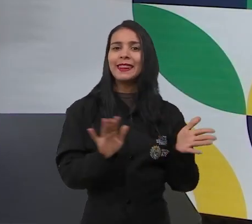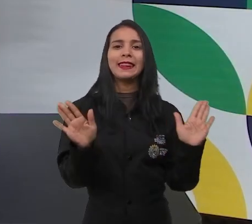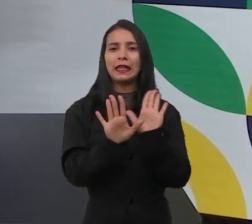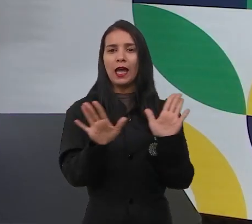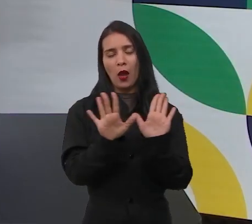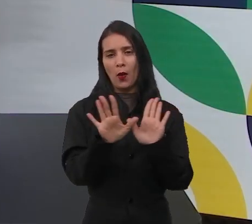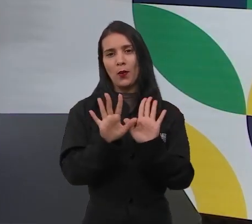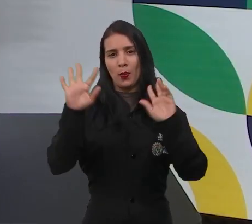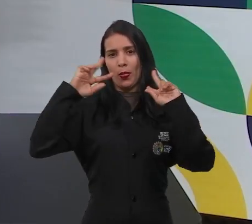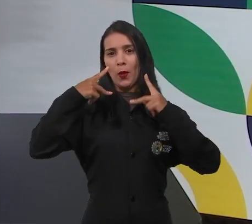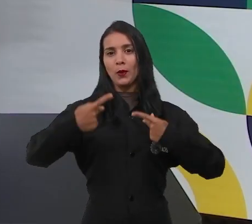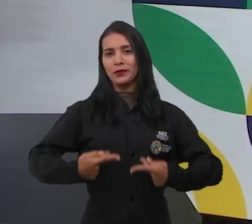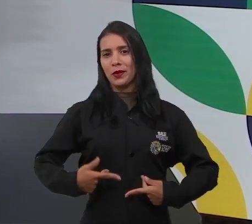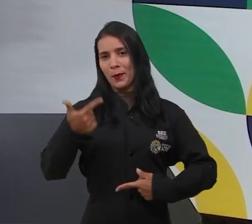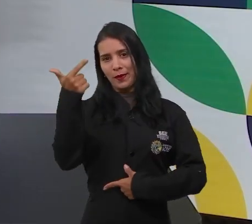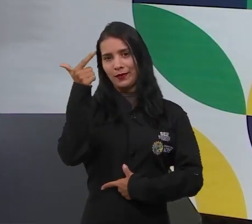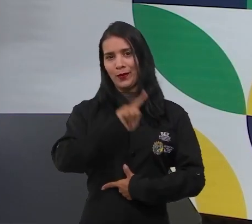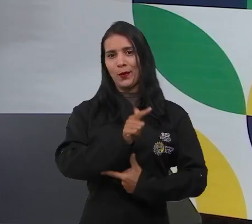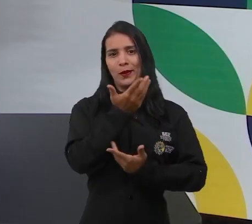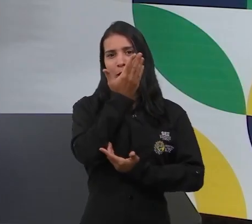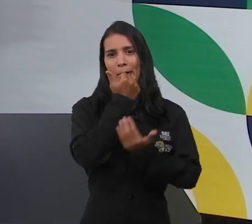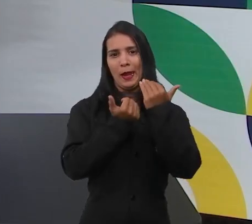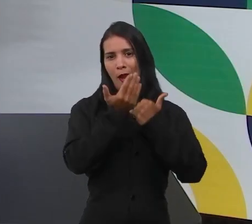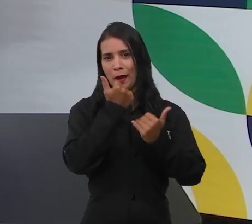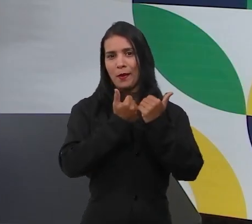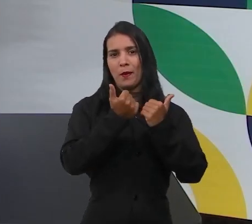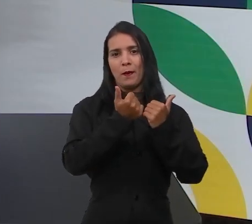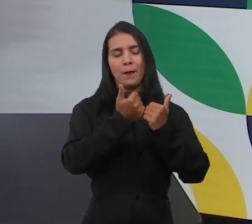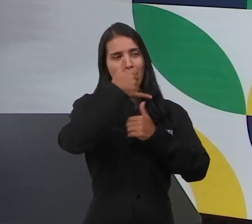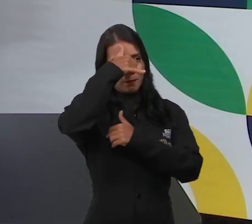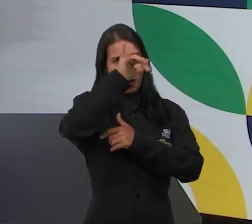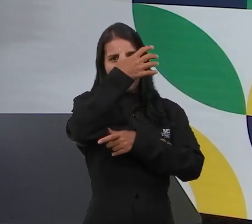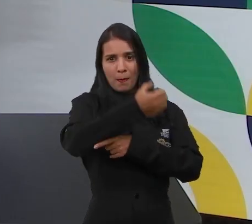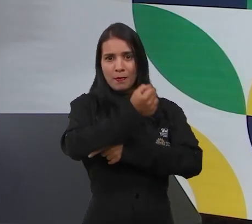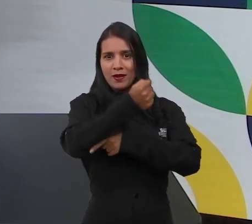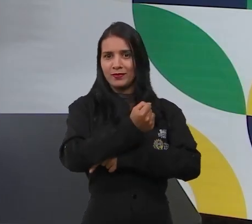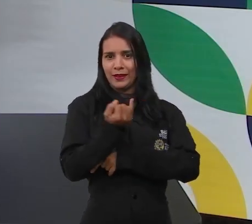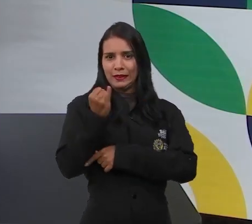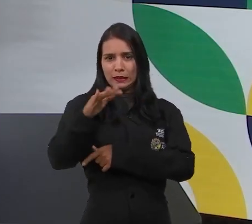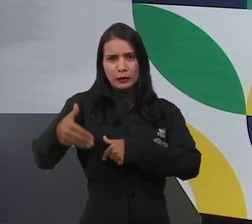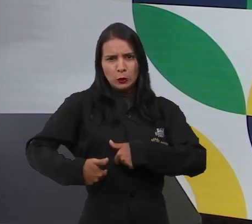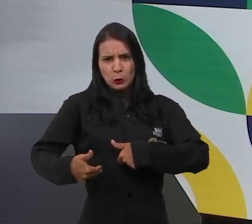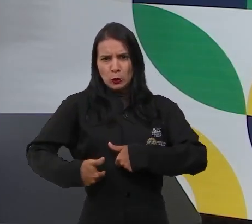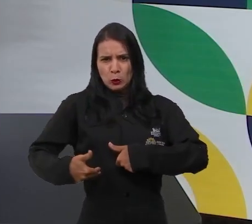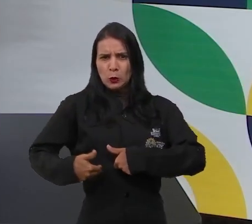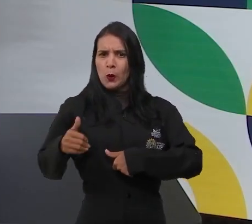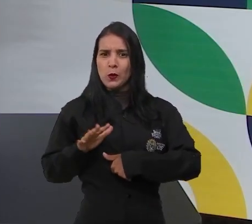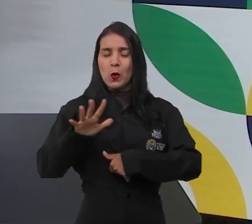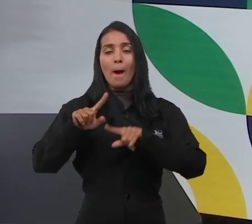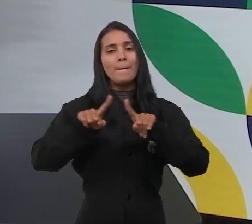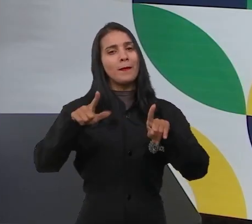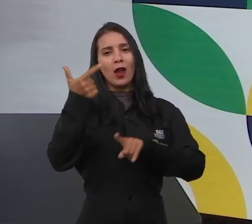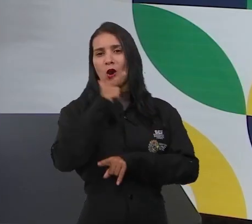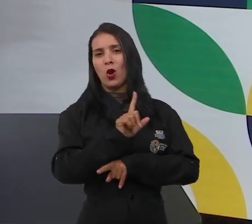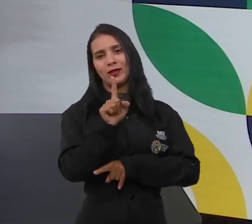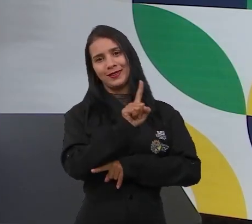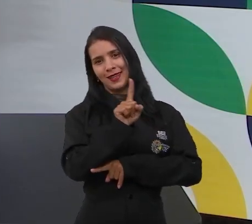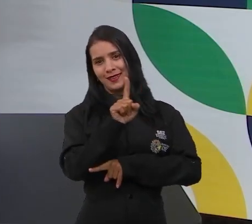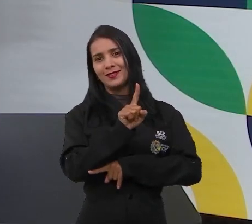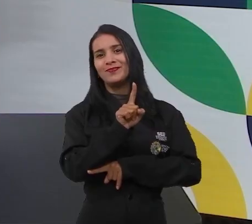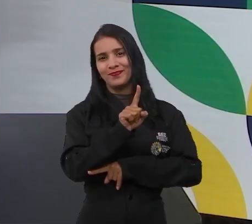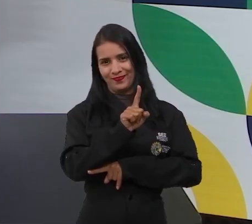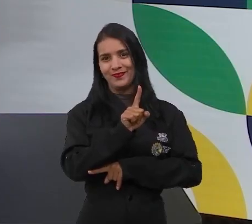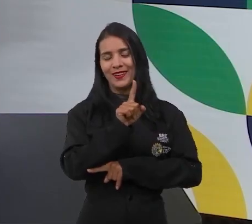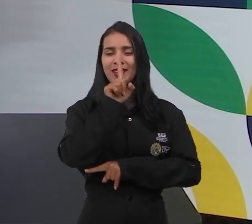é incapaz de comer uma vaca inteira. Por mais fome que a pessoa esteja, ela jamais vai conseguir comer uma vaca